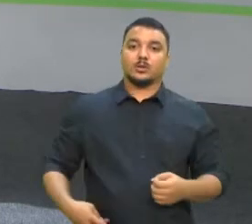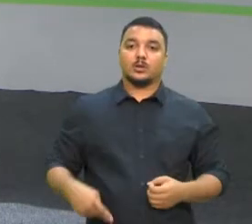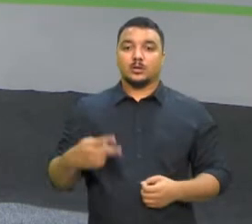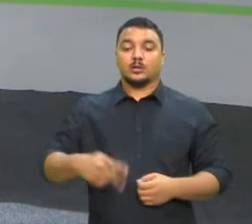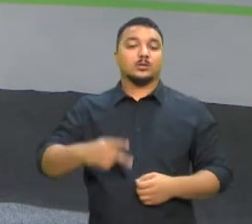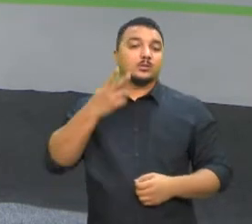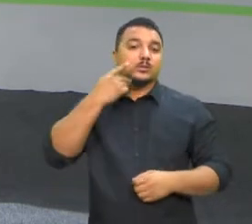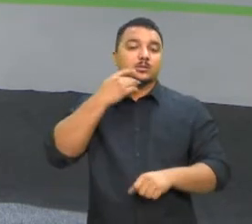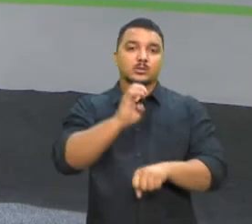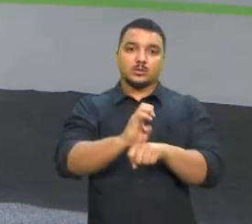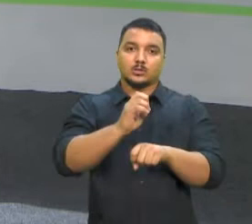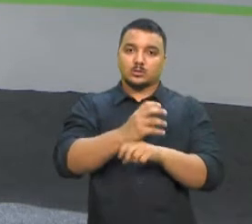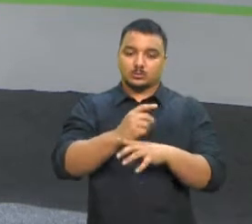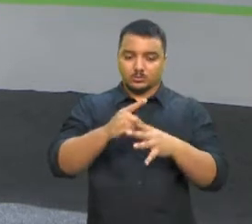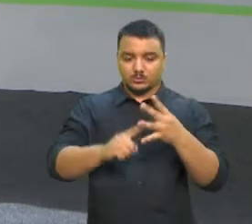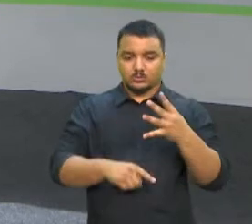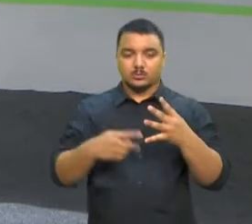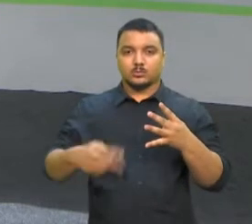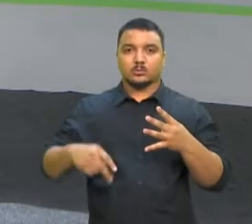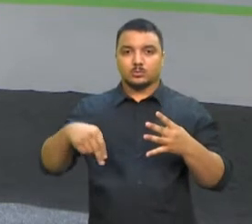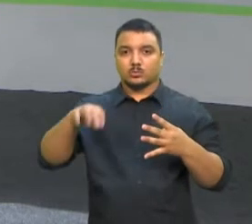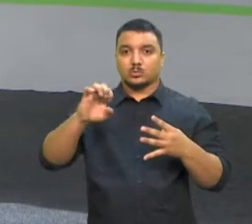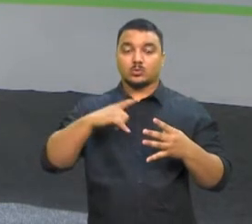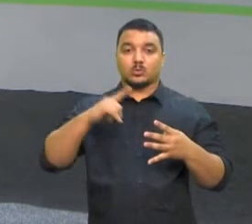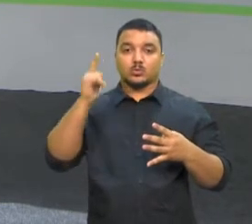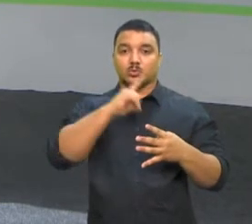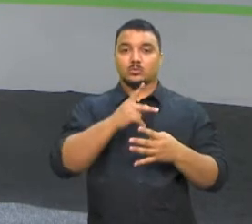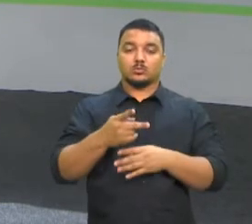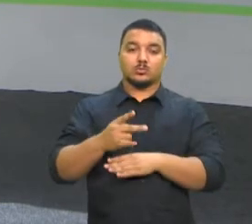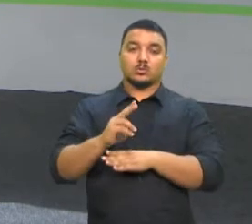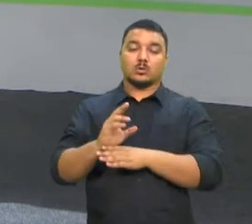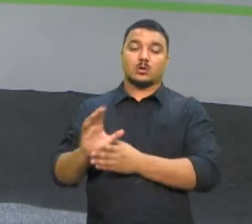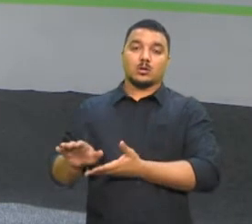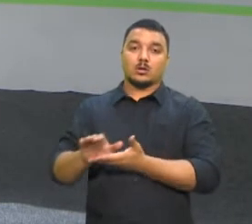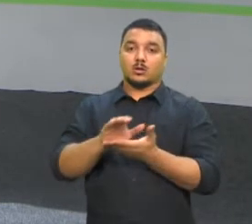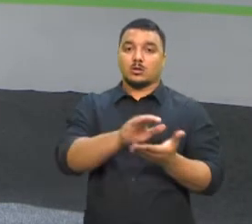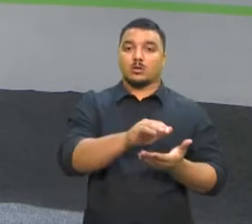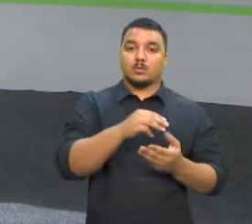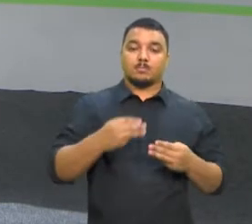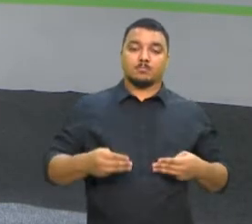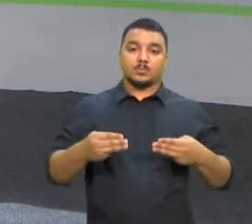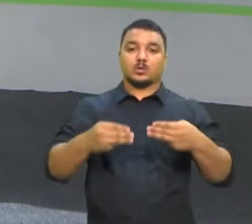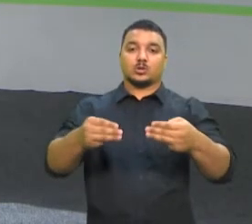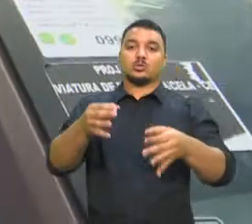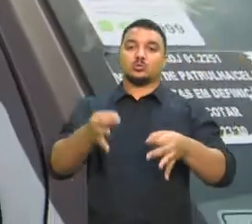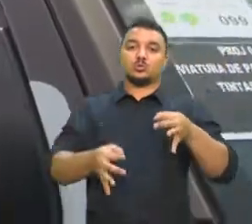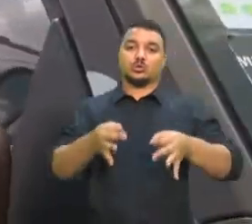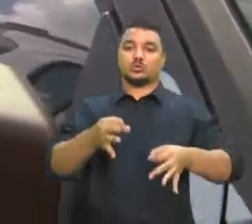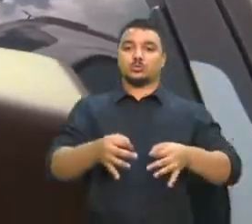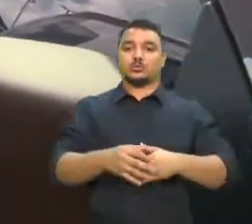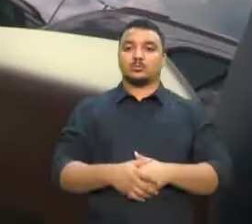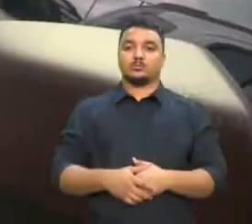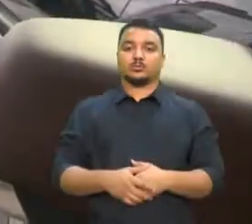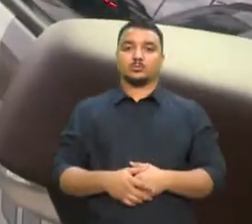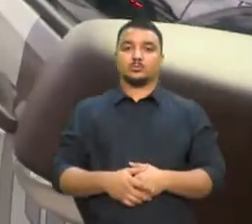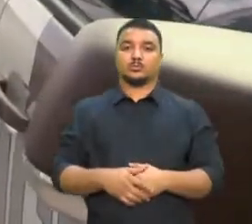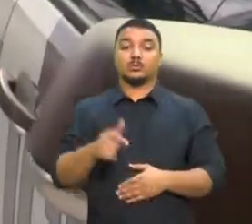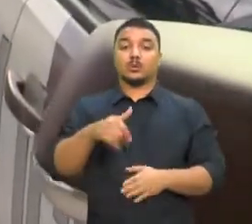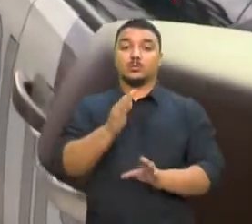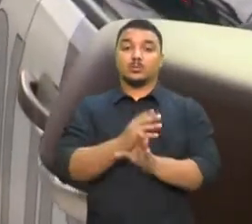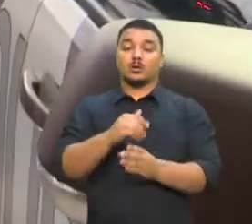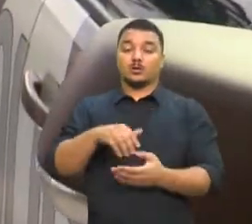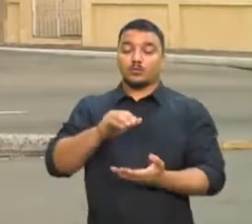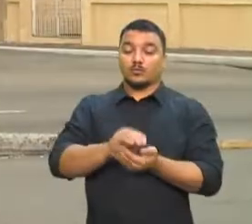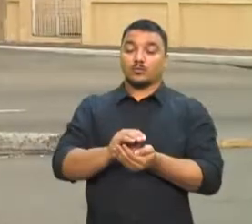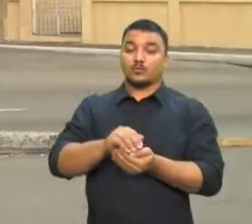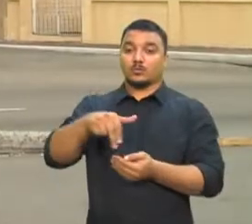dos quatro do Nordeste contemplados com a verba encaminhada pelo Ministério da Justiça. A verba é oriunda do Fundo Nacional de